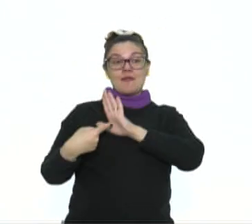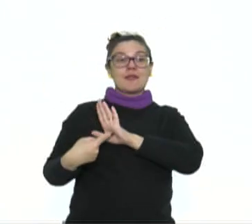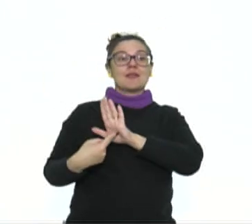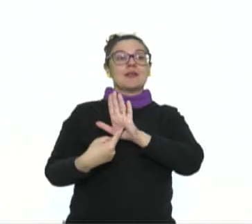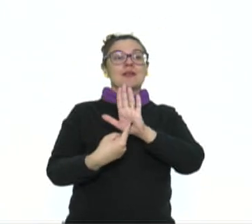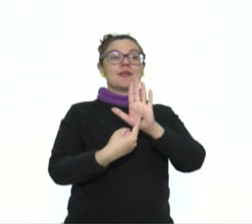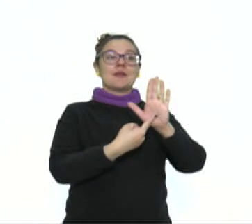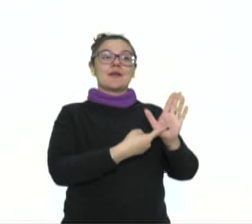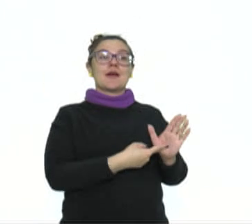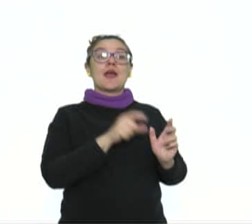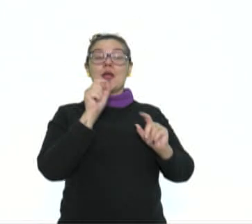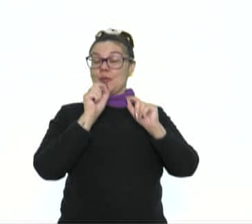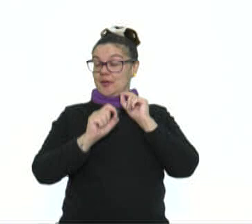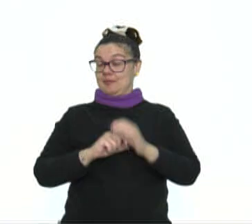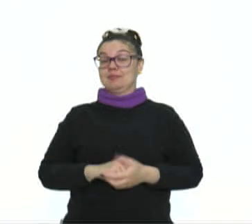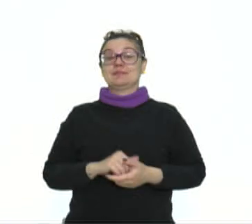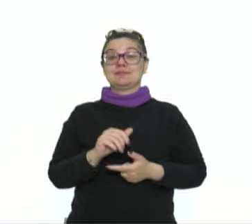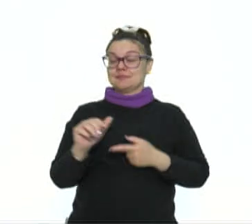representada no texto.